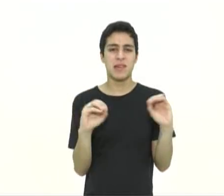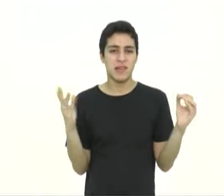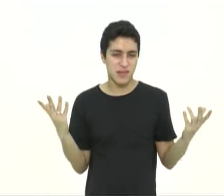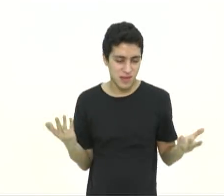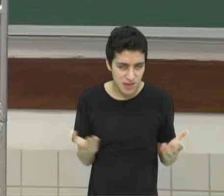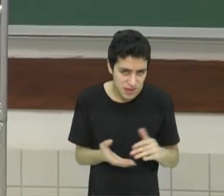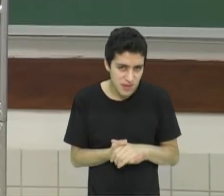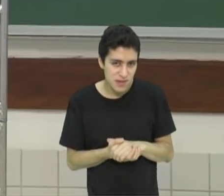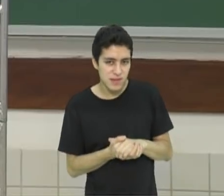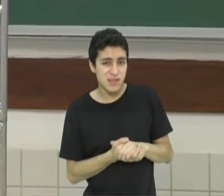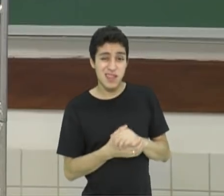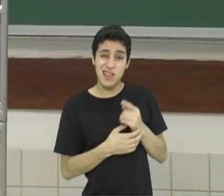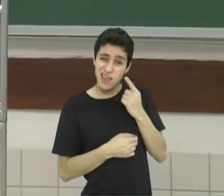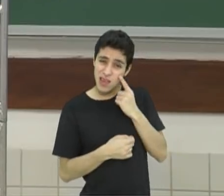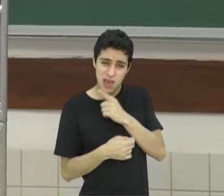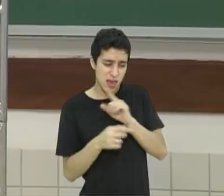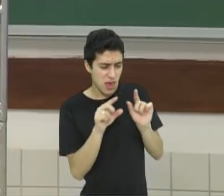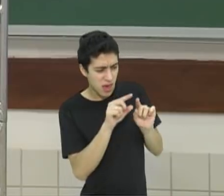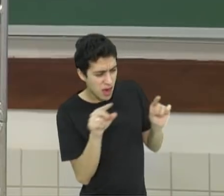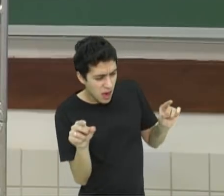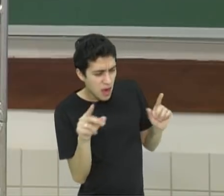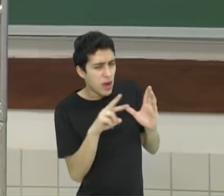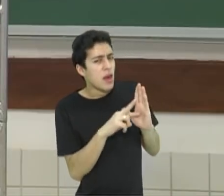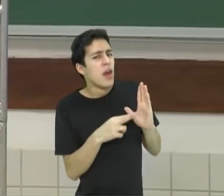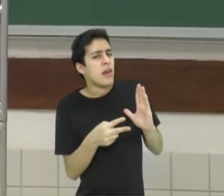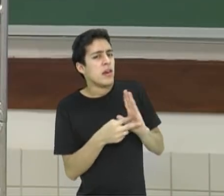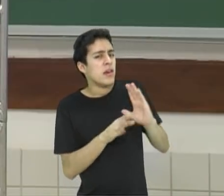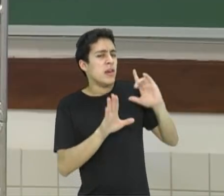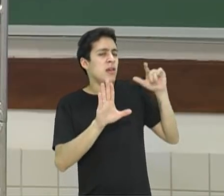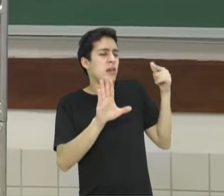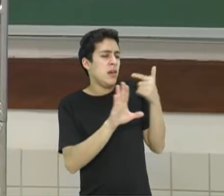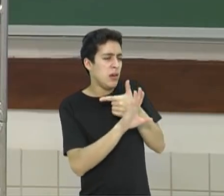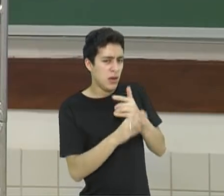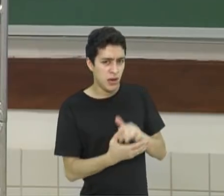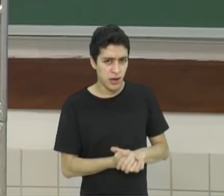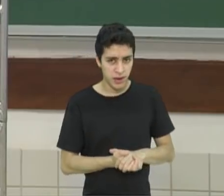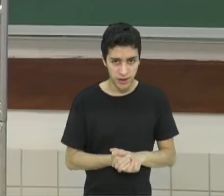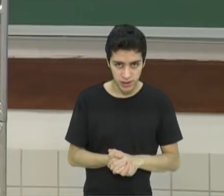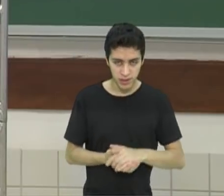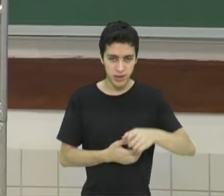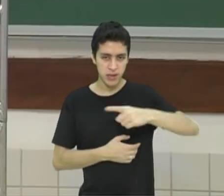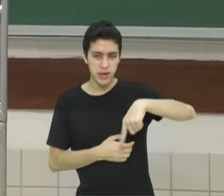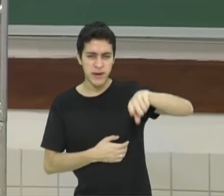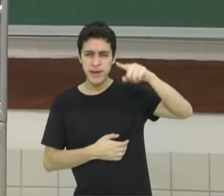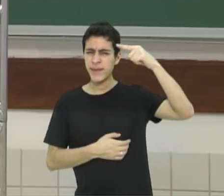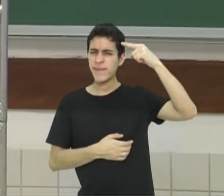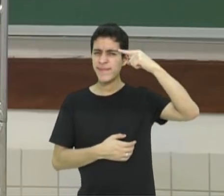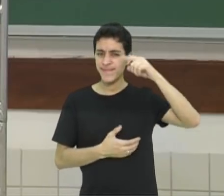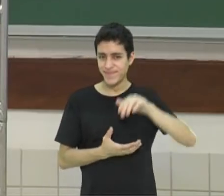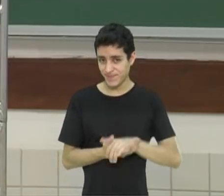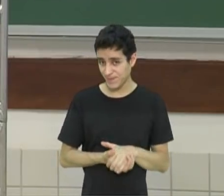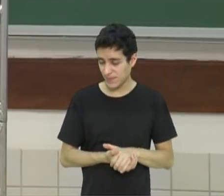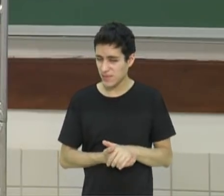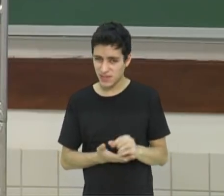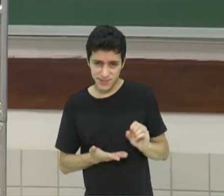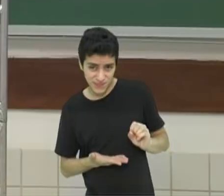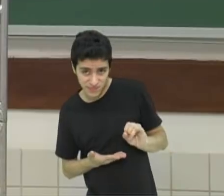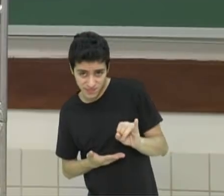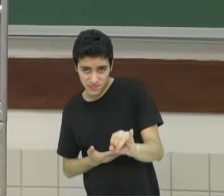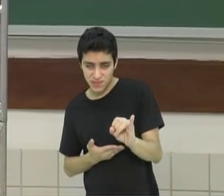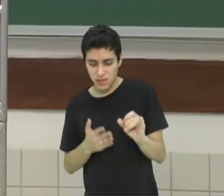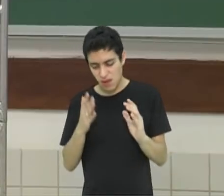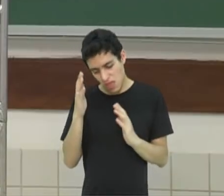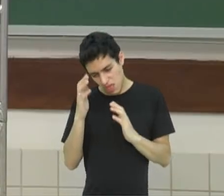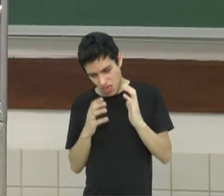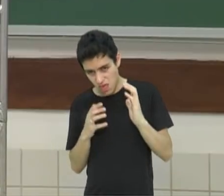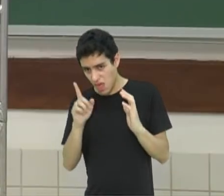perceber. Nesta frase nós temos uma ironia. Pense um pouco comigo. Será que ter um derrame